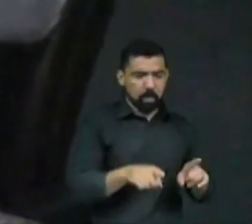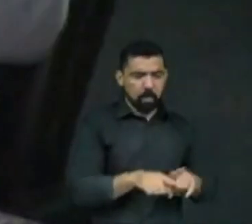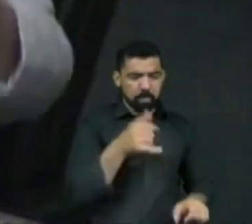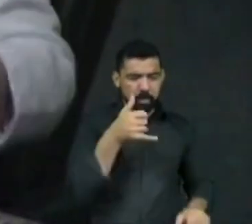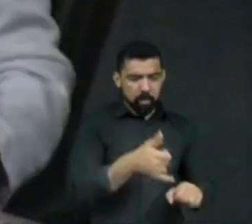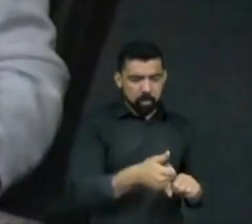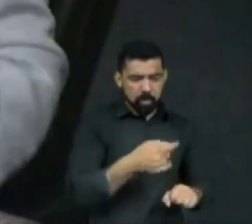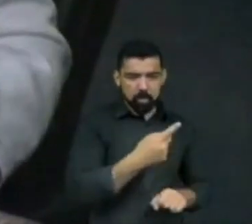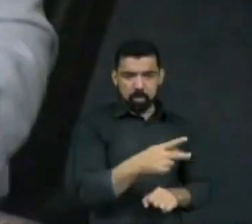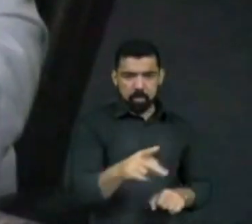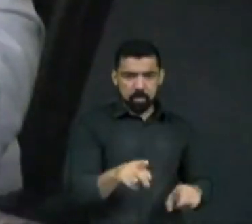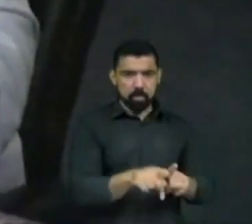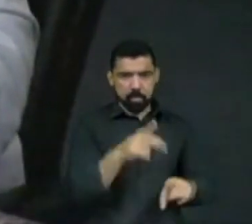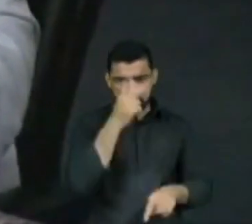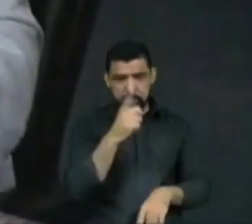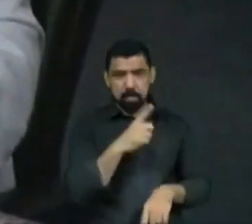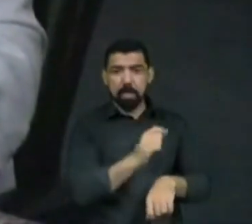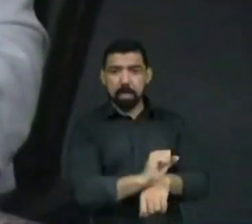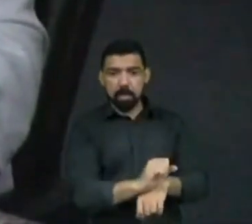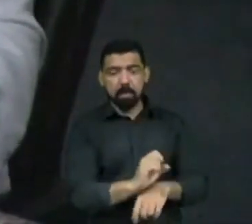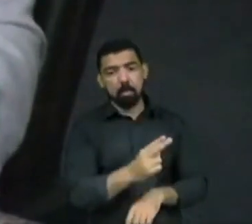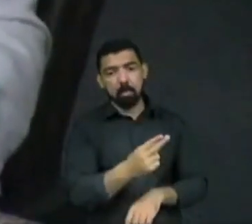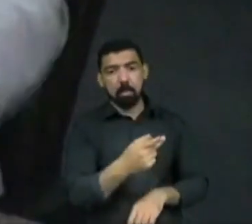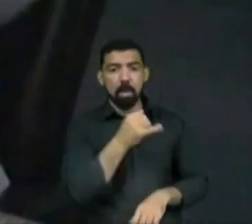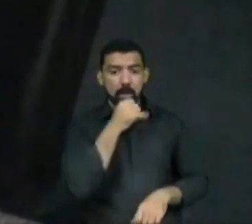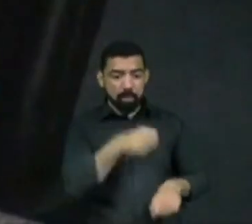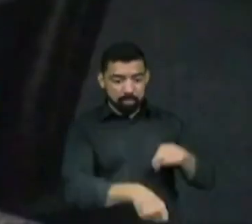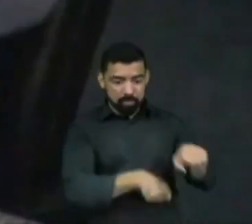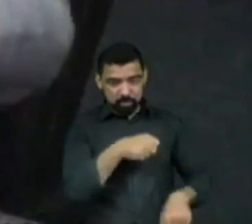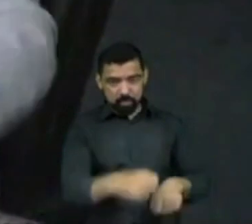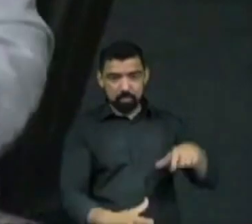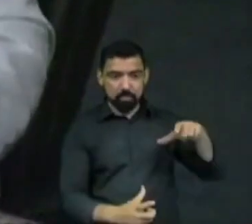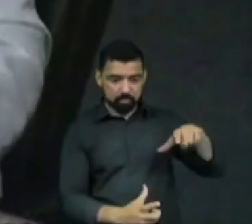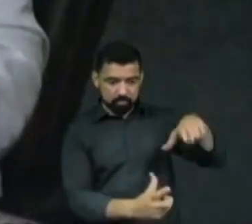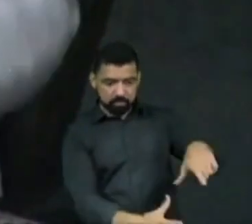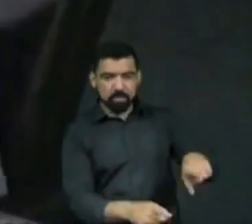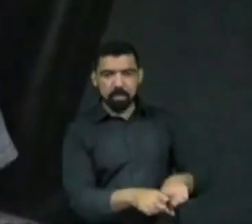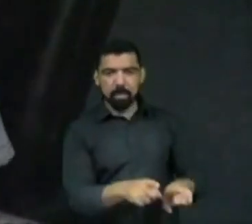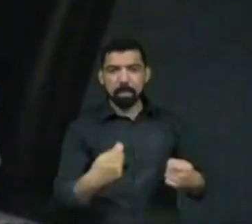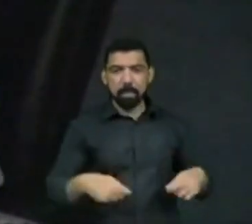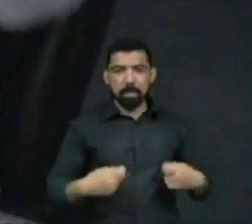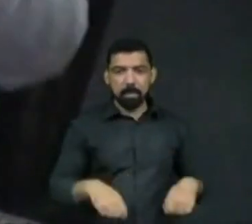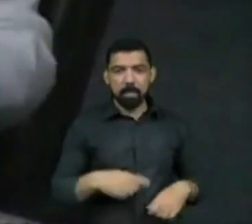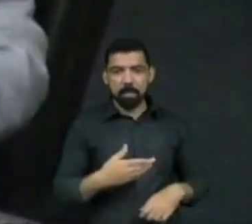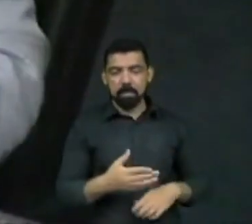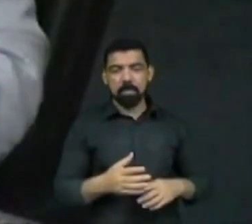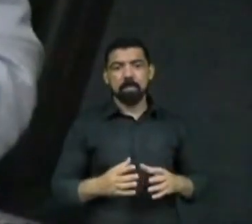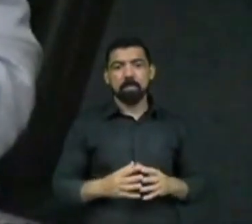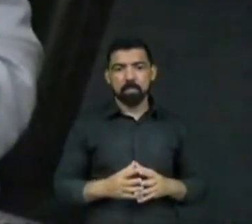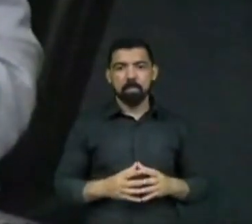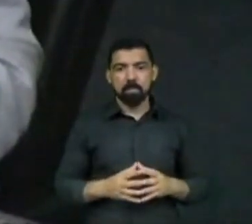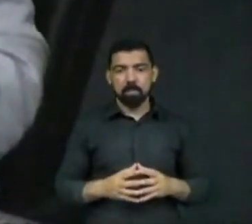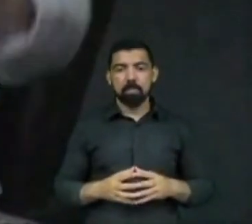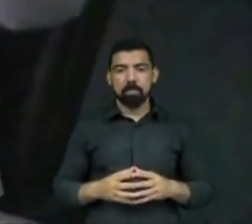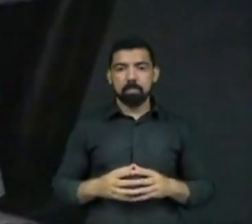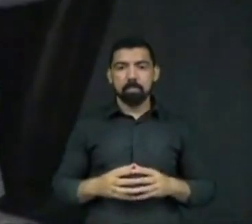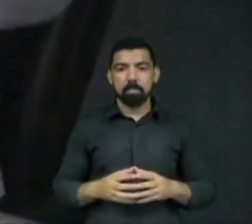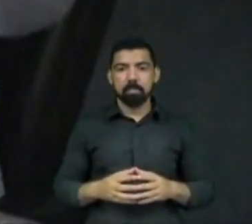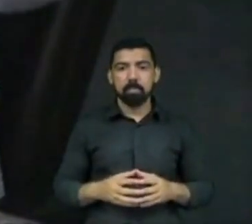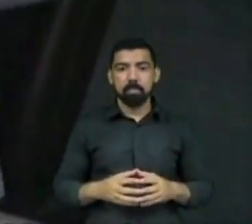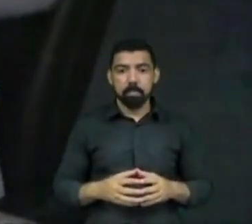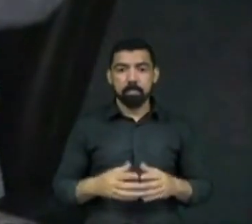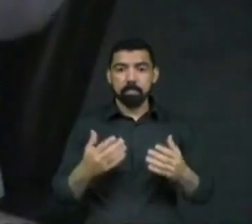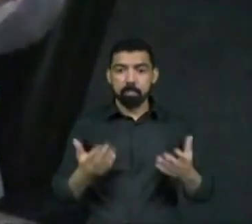carro, aqueles que têm carro, que compra o pneu da bicicleta quando a bicicleta está acabada para poder ir trabalhar em cima dela,